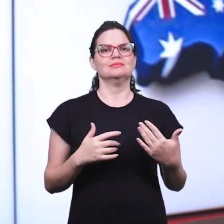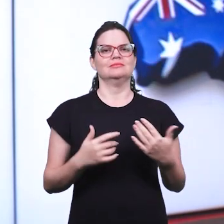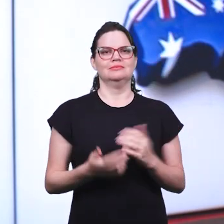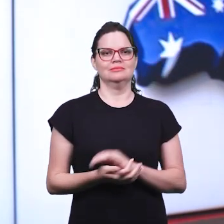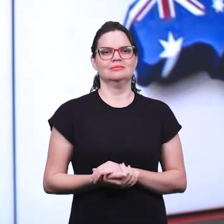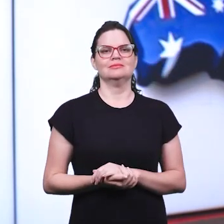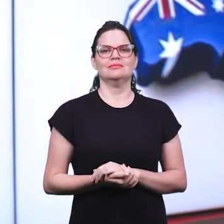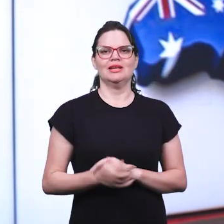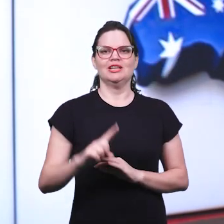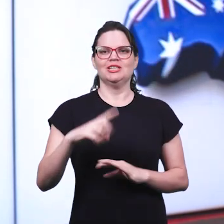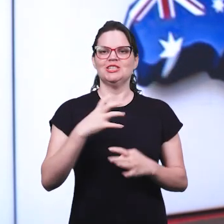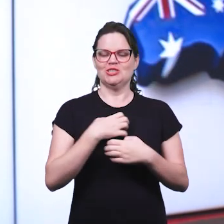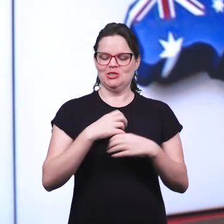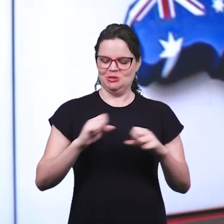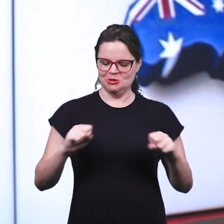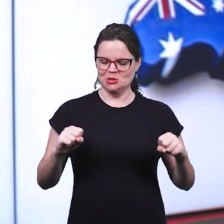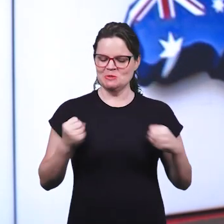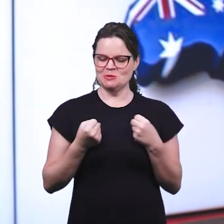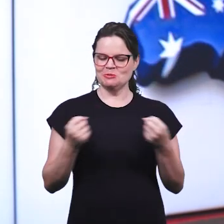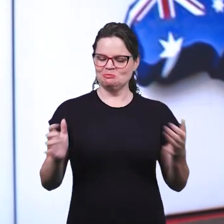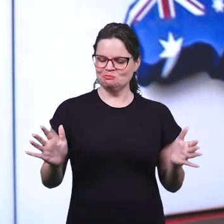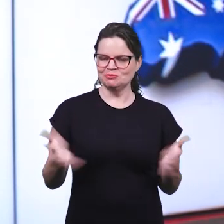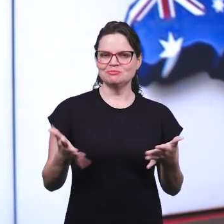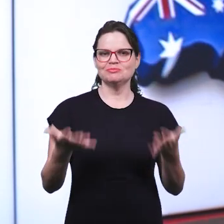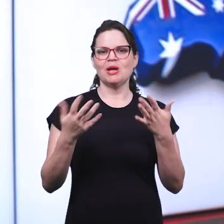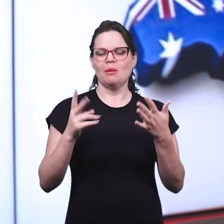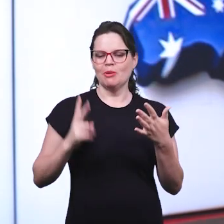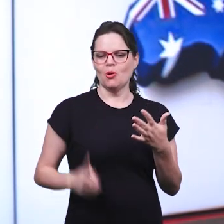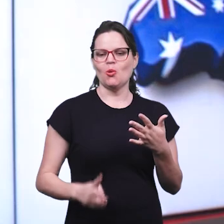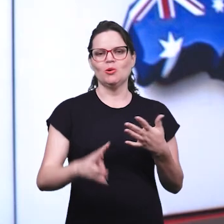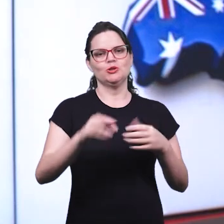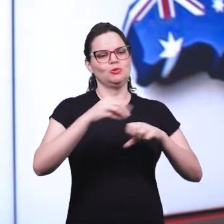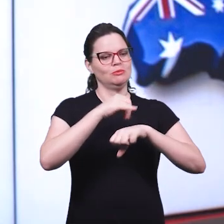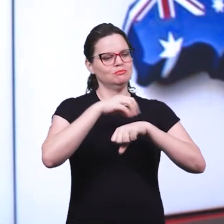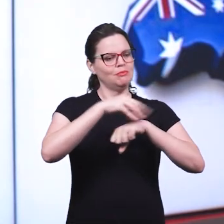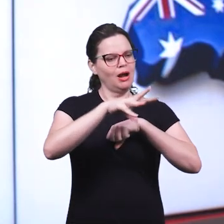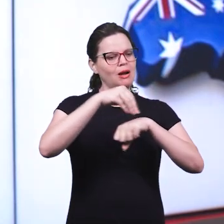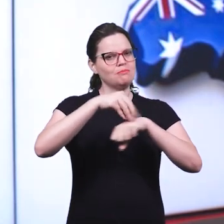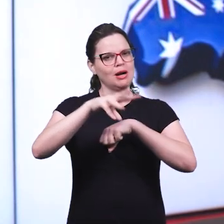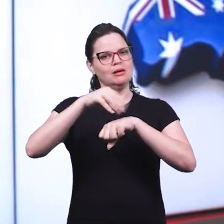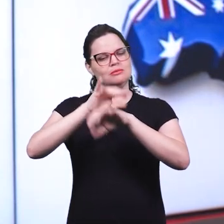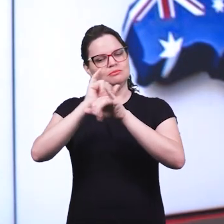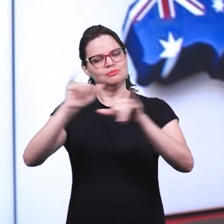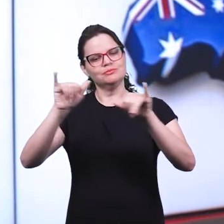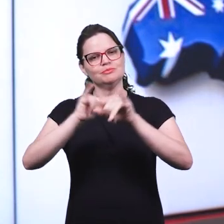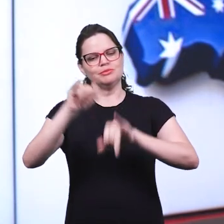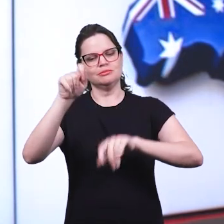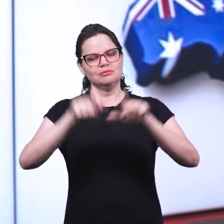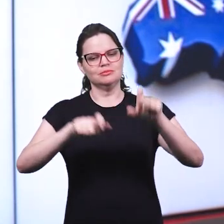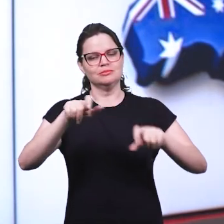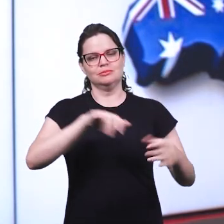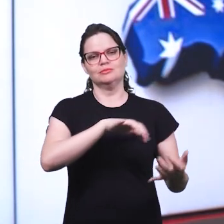um encorajamento para que continuemos a divulgar a obra do Espírito